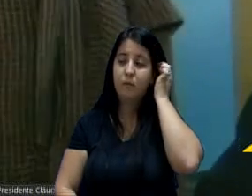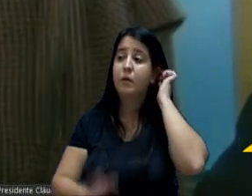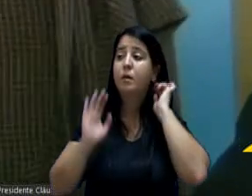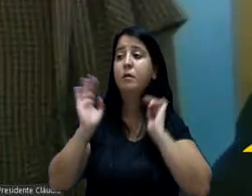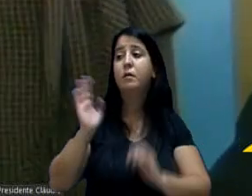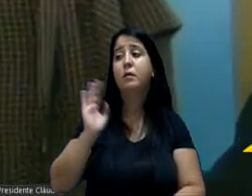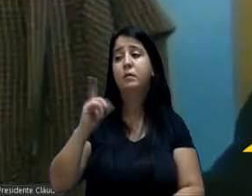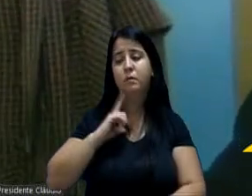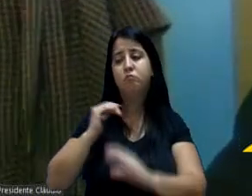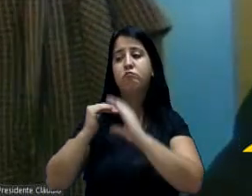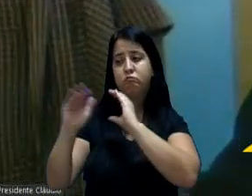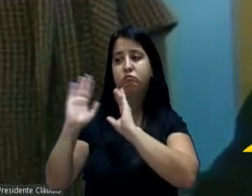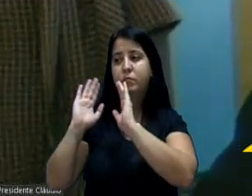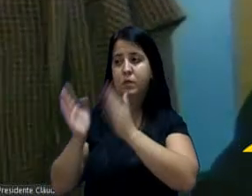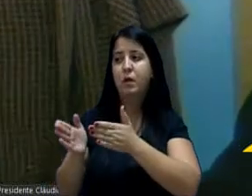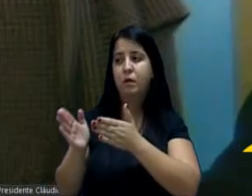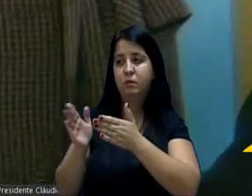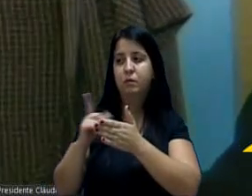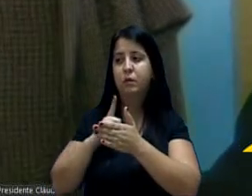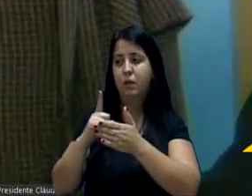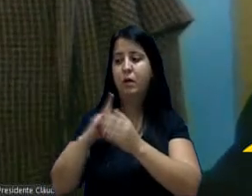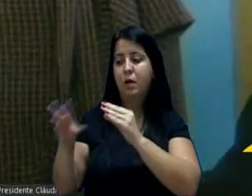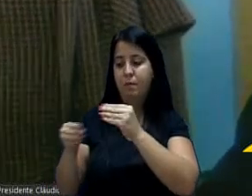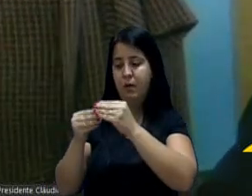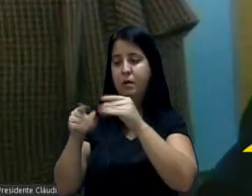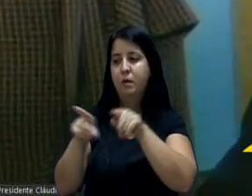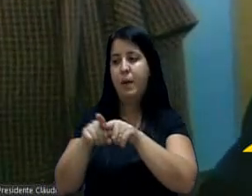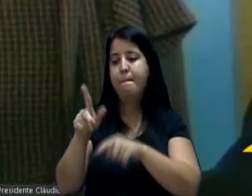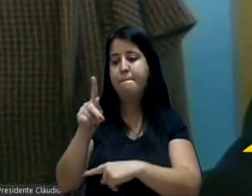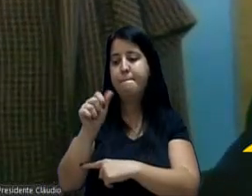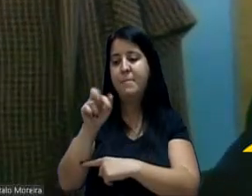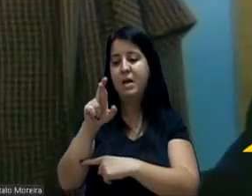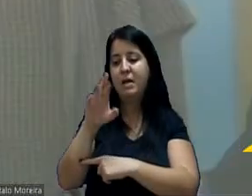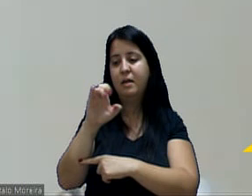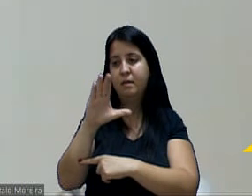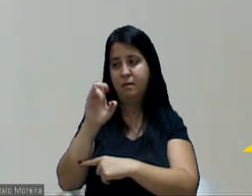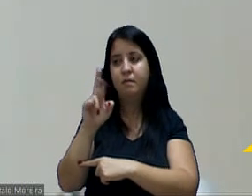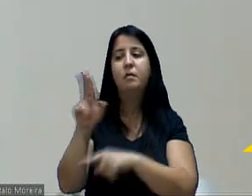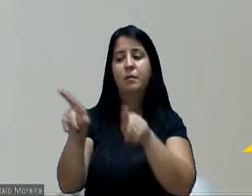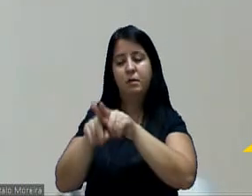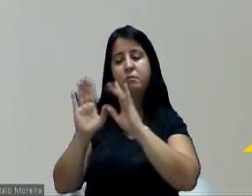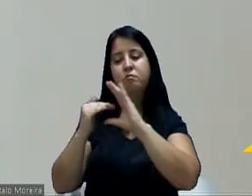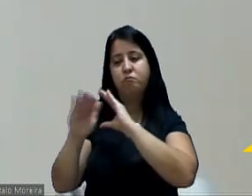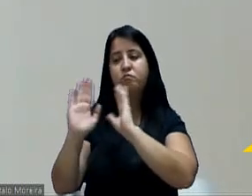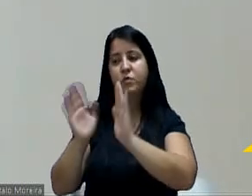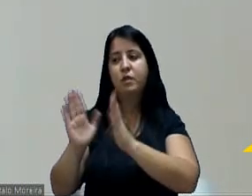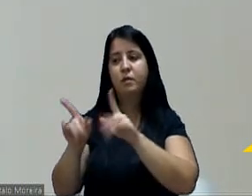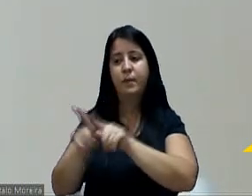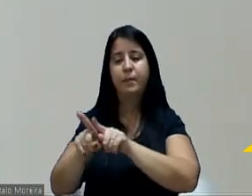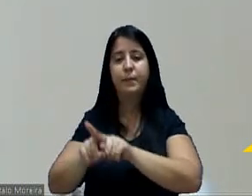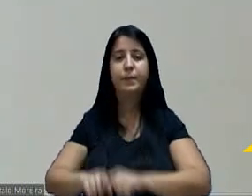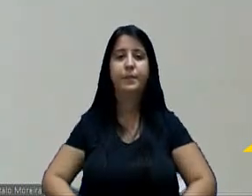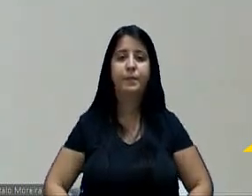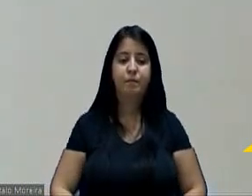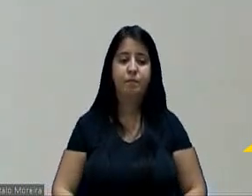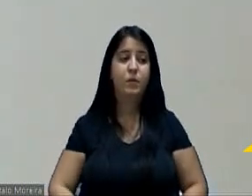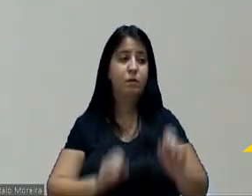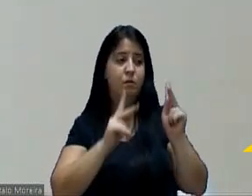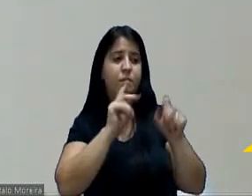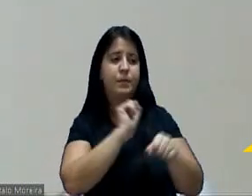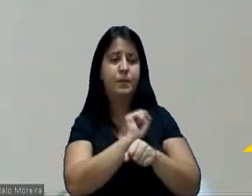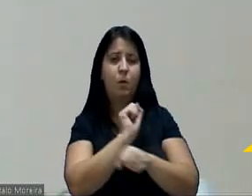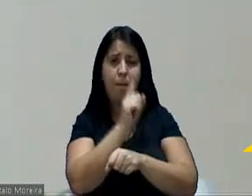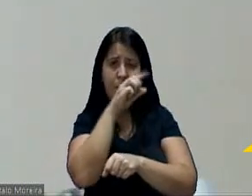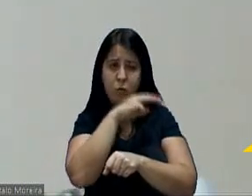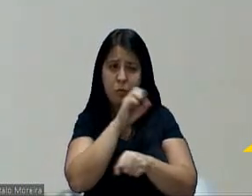eu. A emenda mais os pareceres. Estou mandando aqui para o. Só um minutinho,